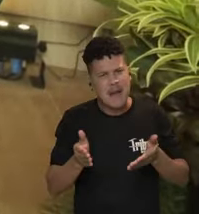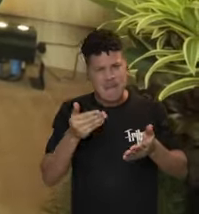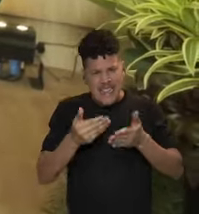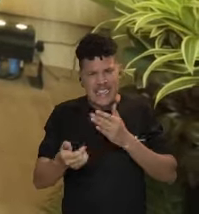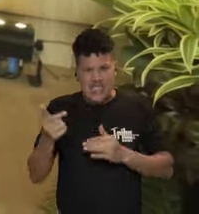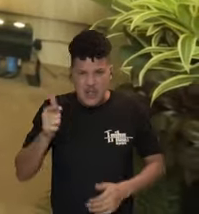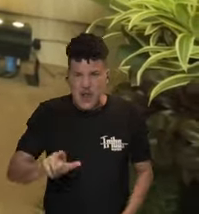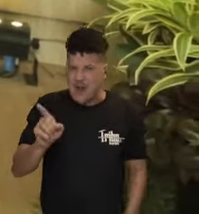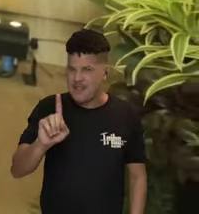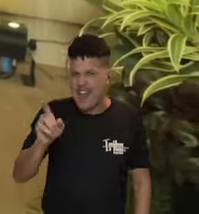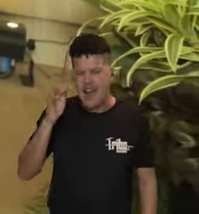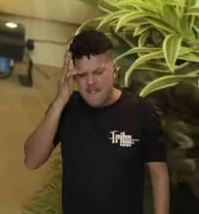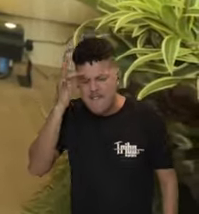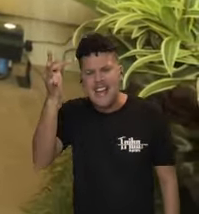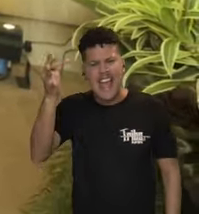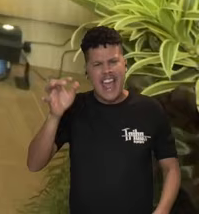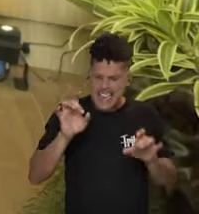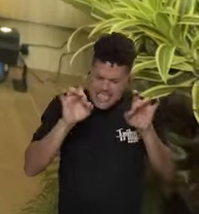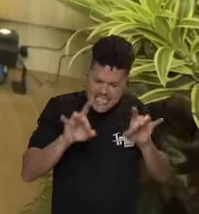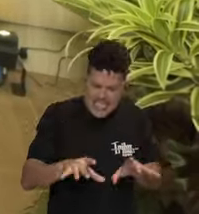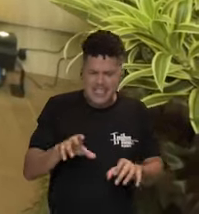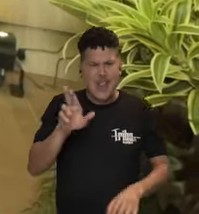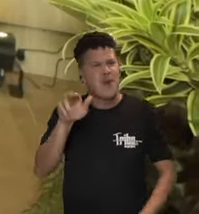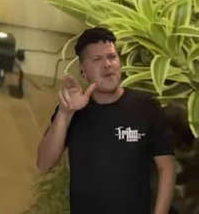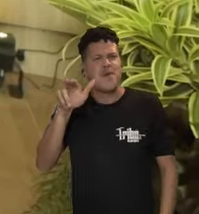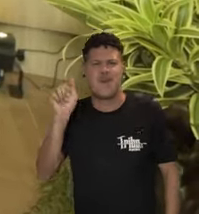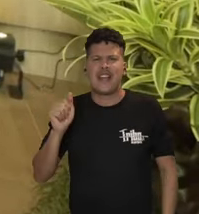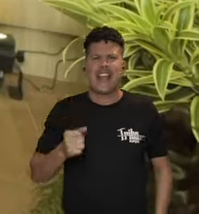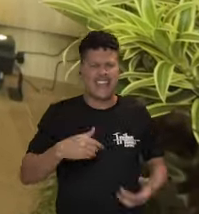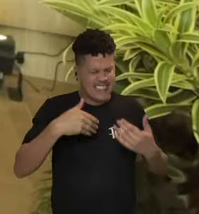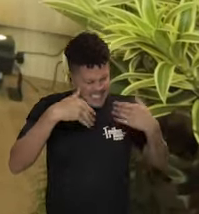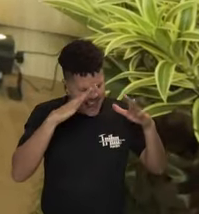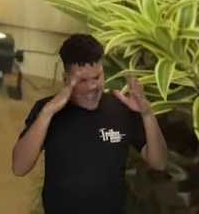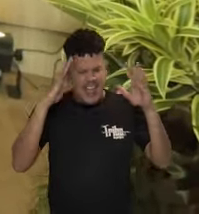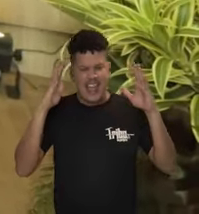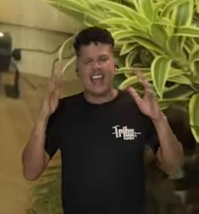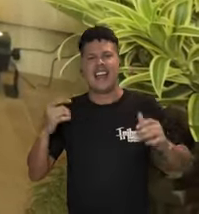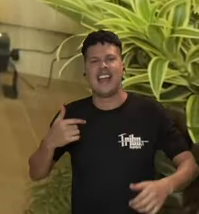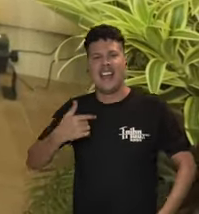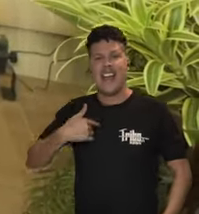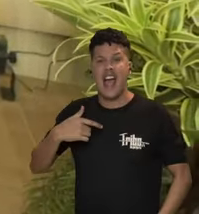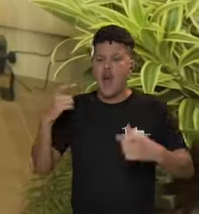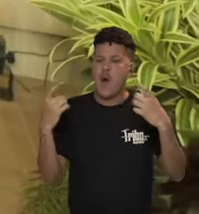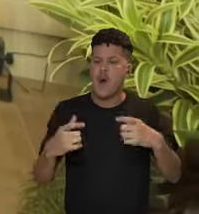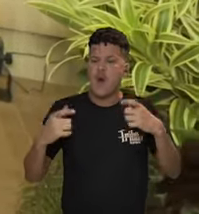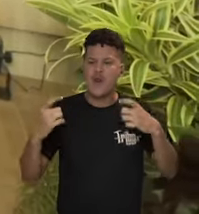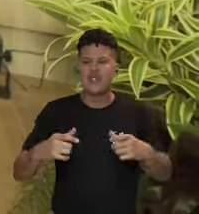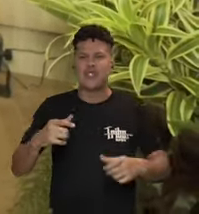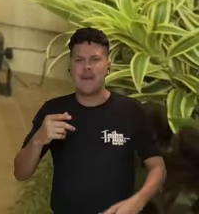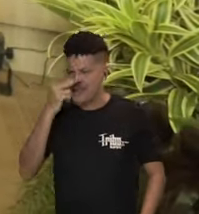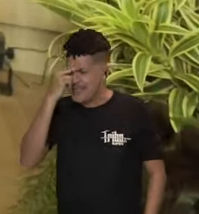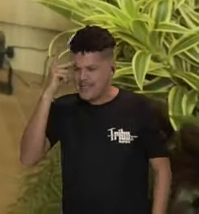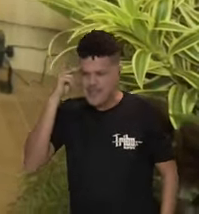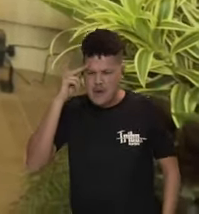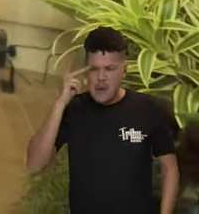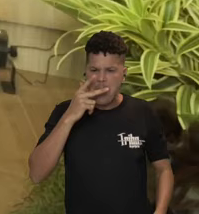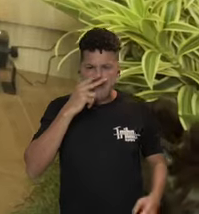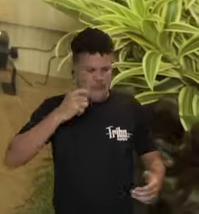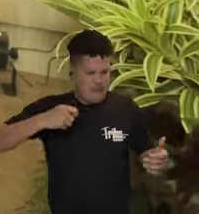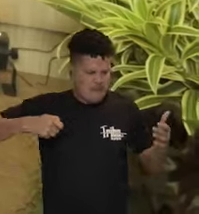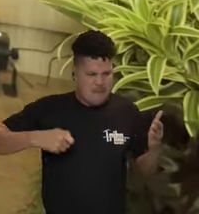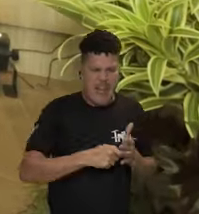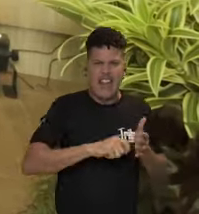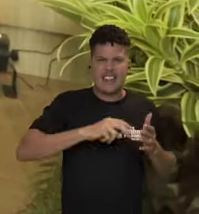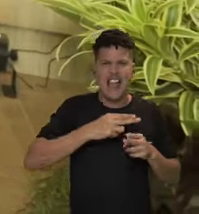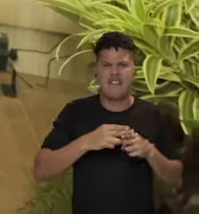irmão. Só na fé, desistir, nem pensar, sai pra lá, tamo aí. Onde nego pega fama, destoca moleque,